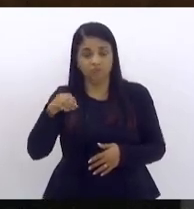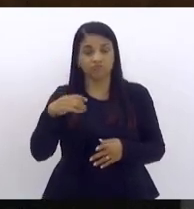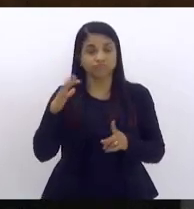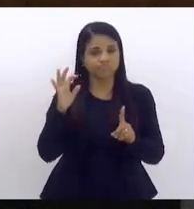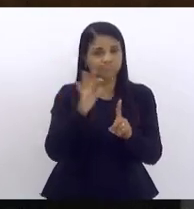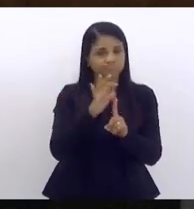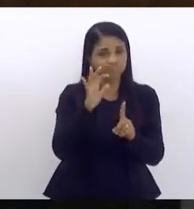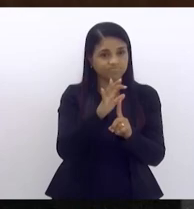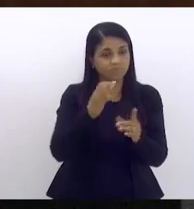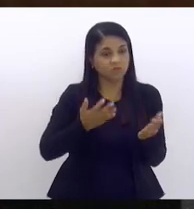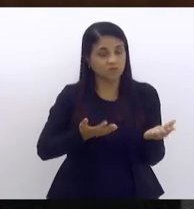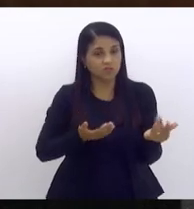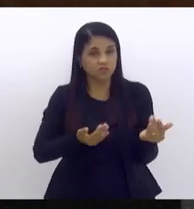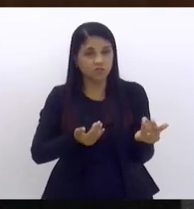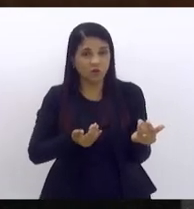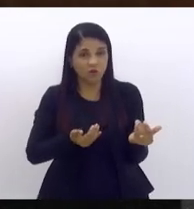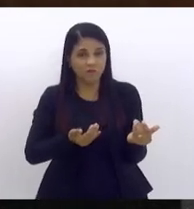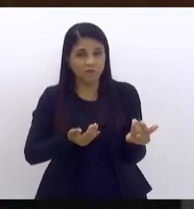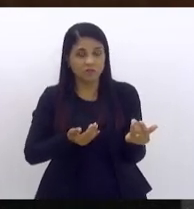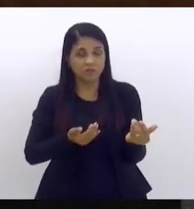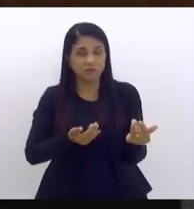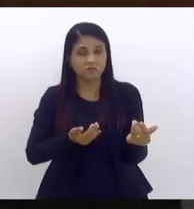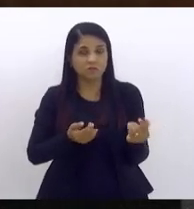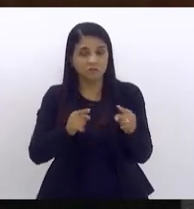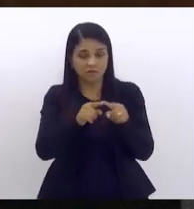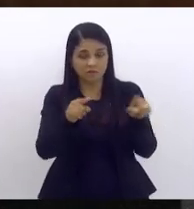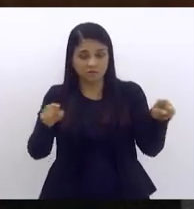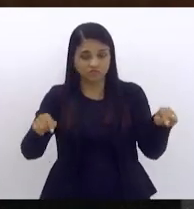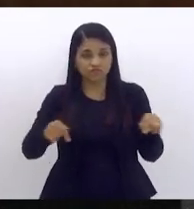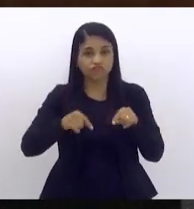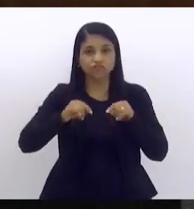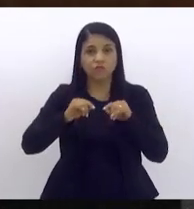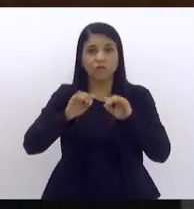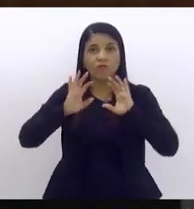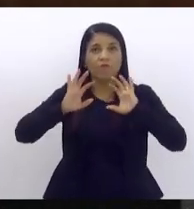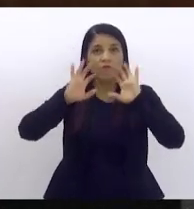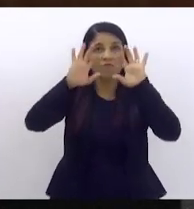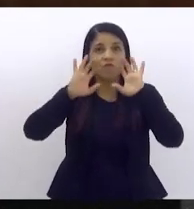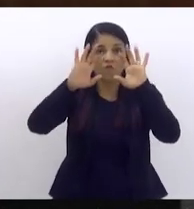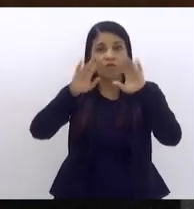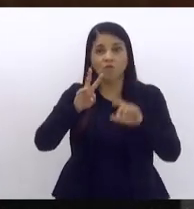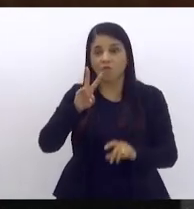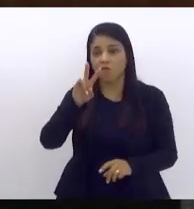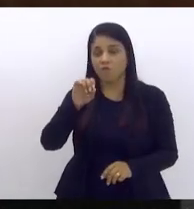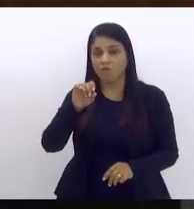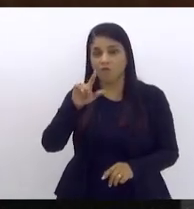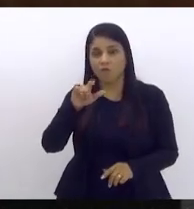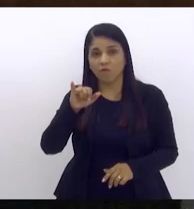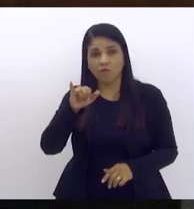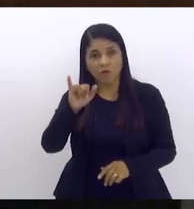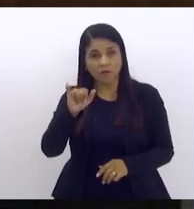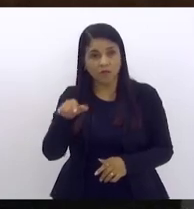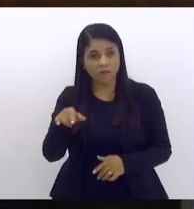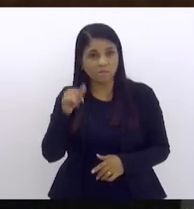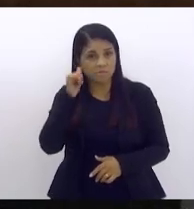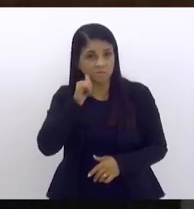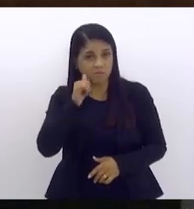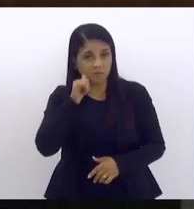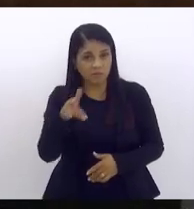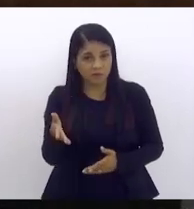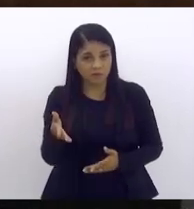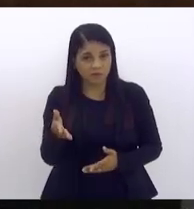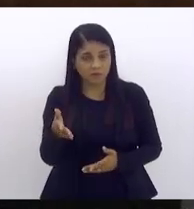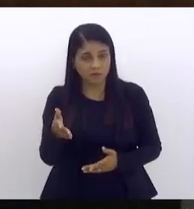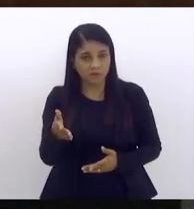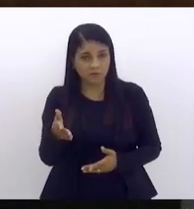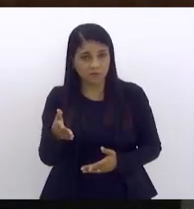que estavam numa partida de vôlei, mulheres estudantes de medicina. Então, os nossos